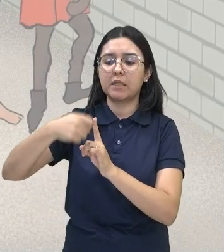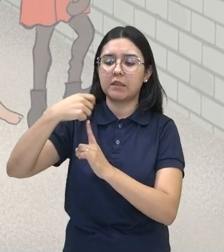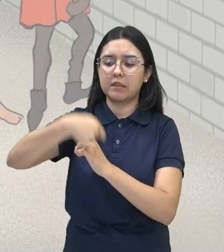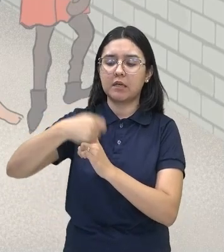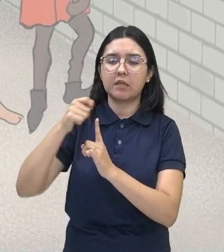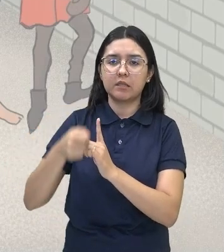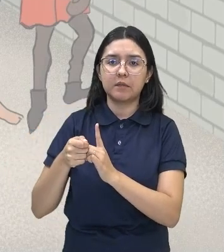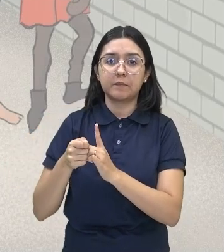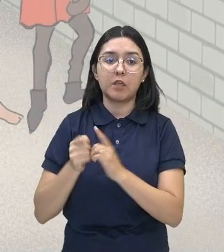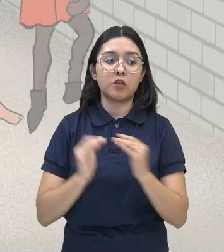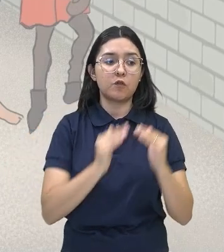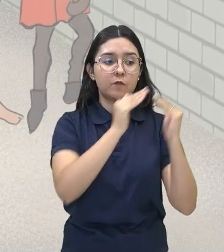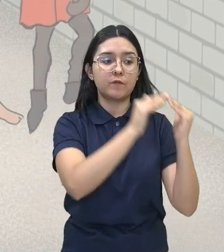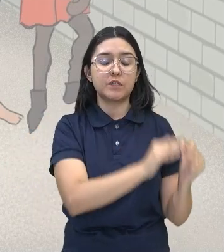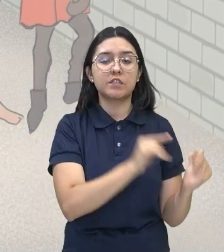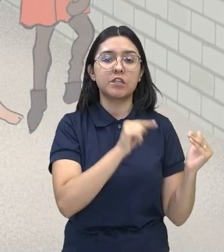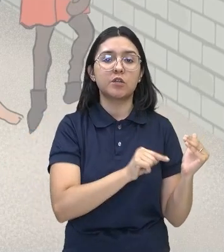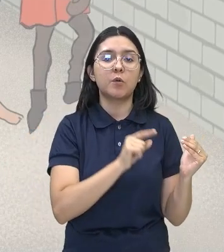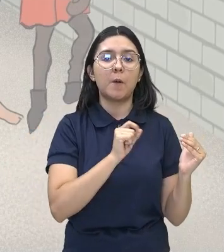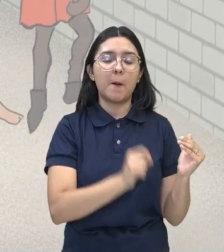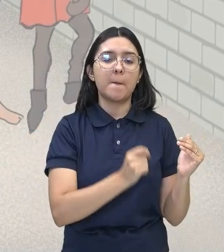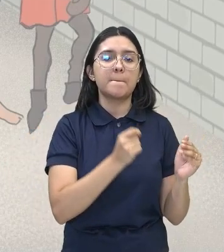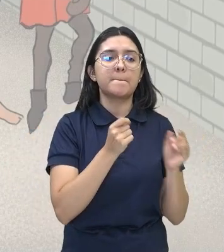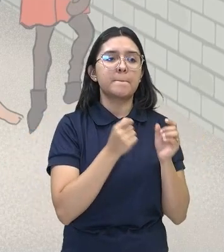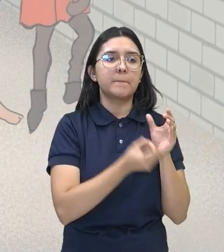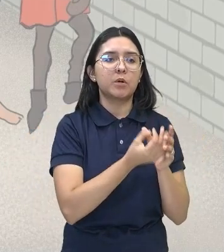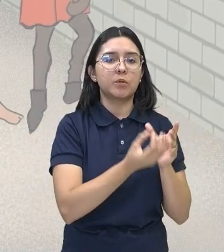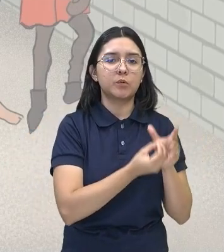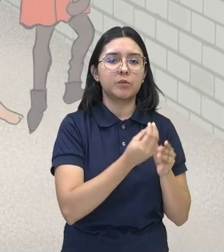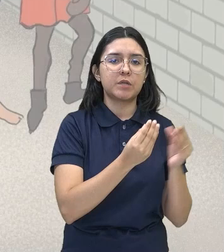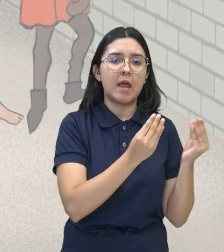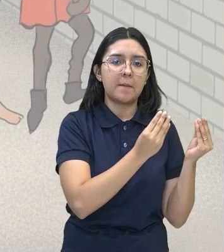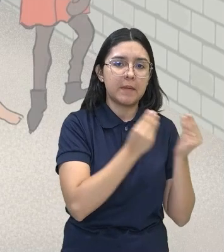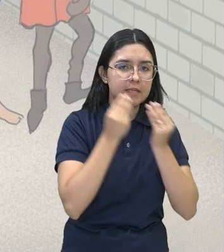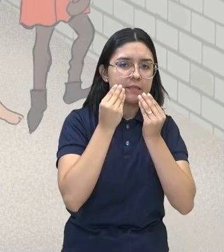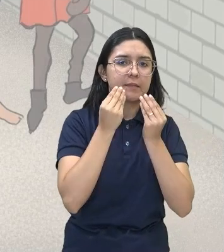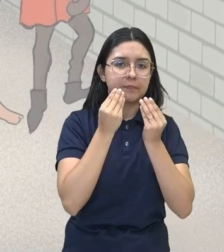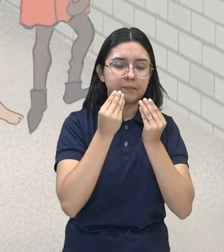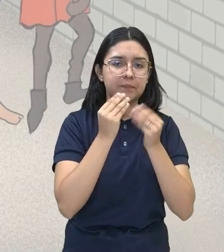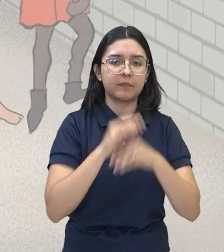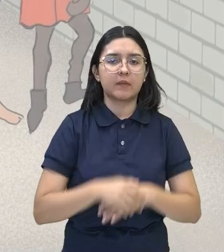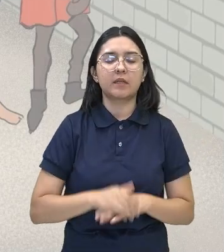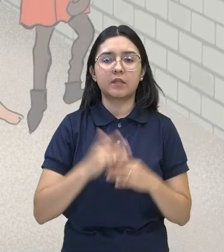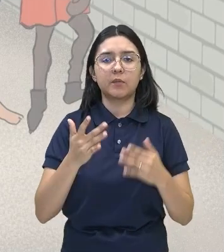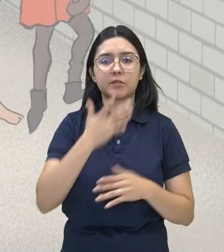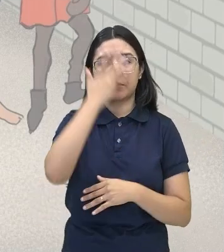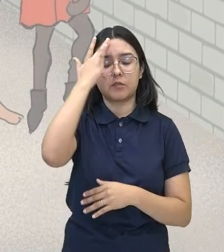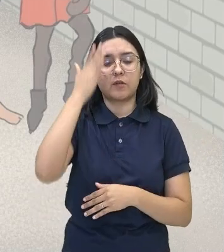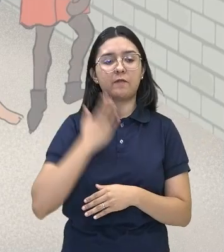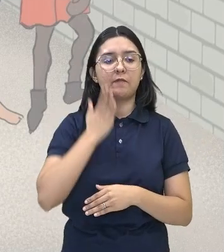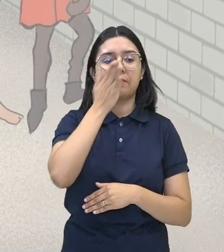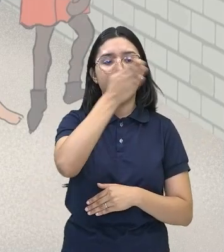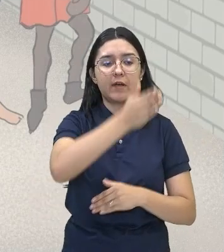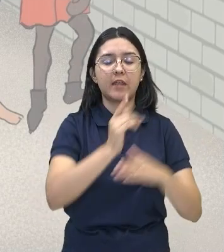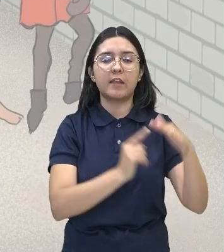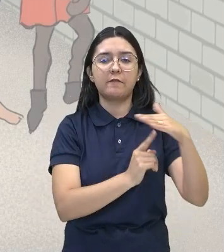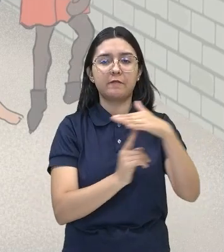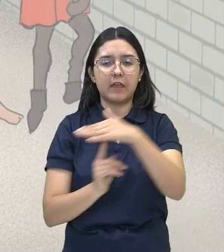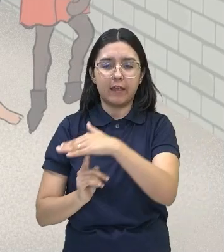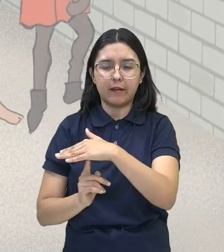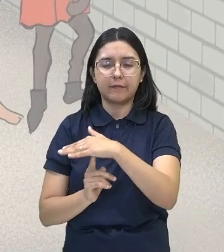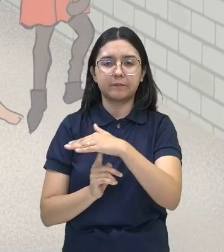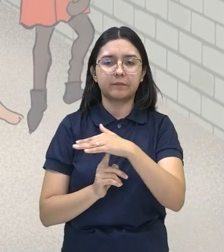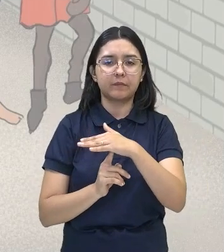o seu vizinho camponês produz ali melancia. As pessoas vão àquelas feiras, nas feiras medievais ali,